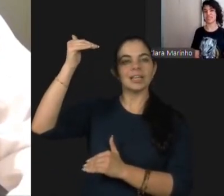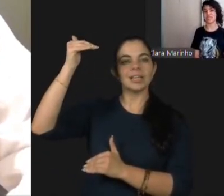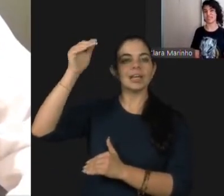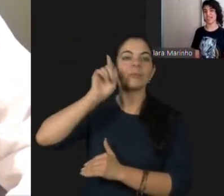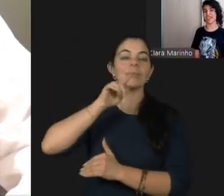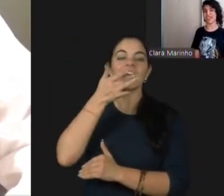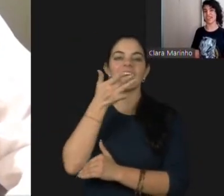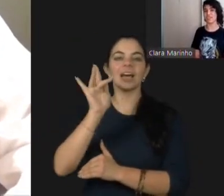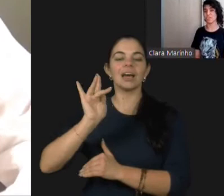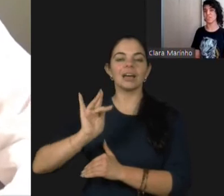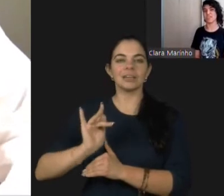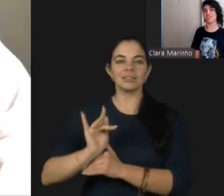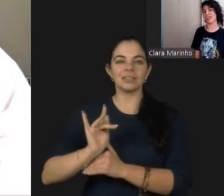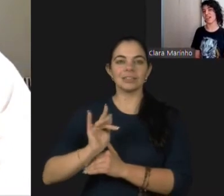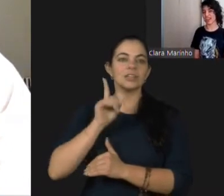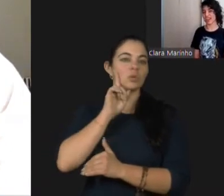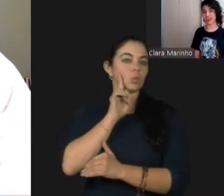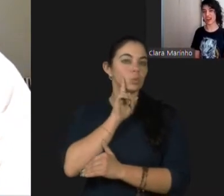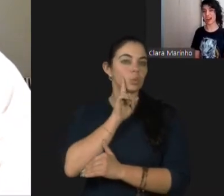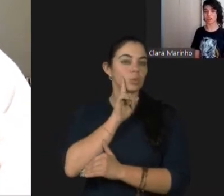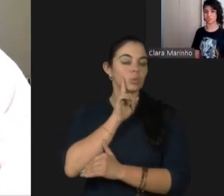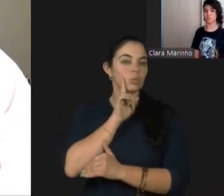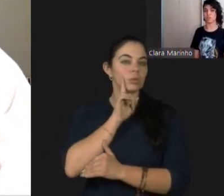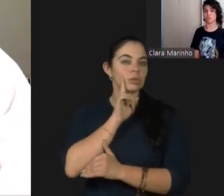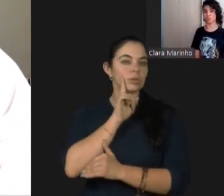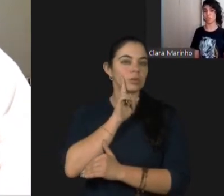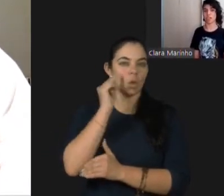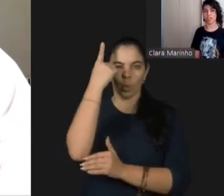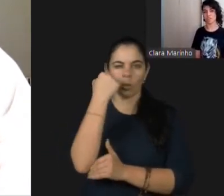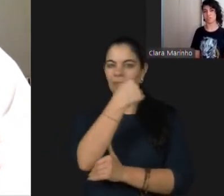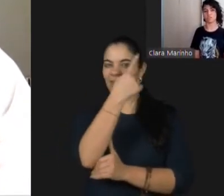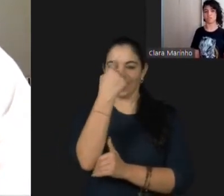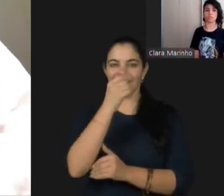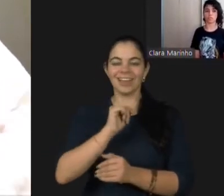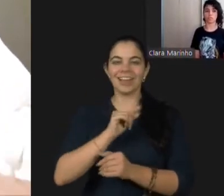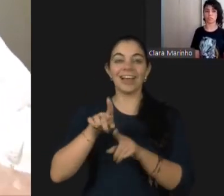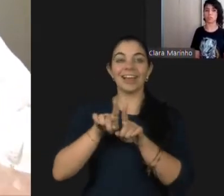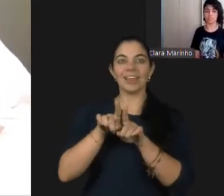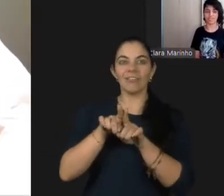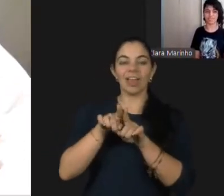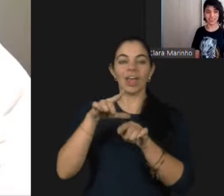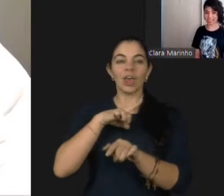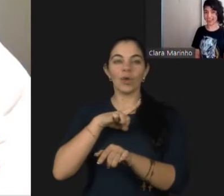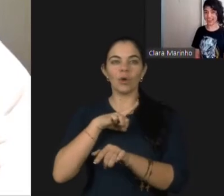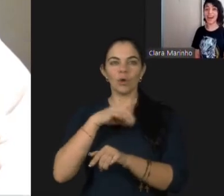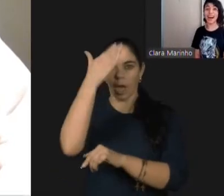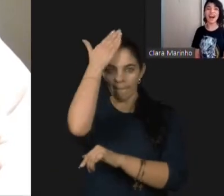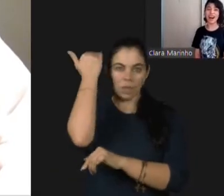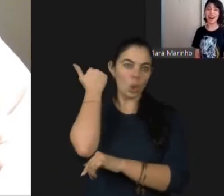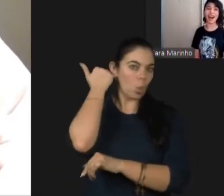pele branca, rosto um pouco quadrado, eu tenho cabelo